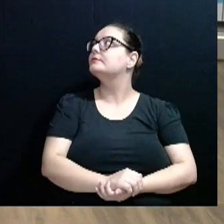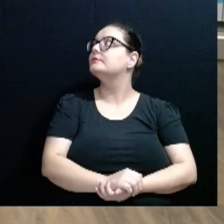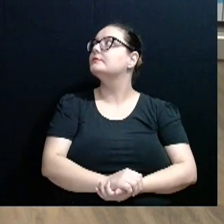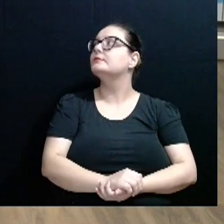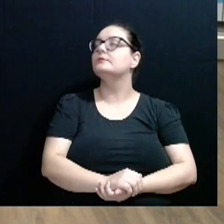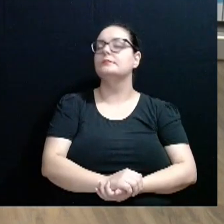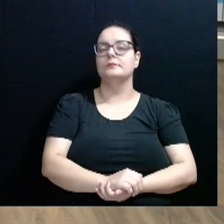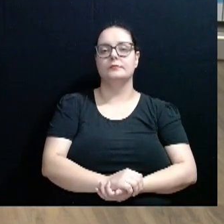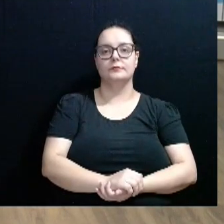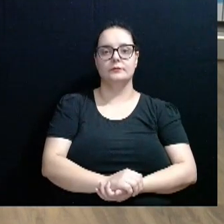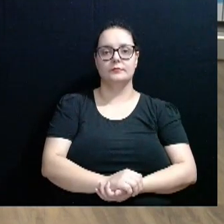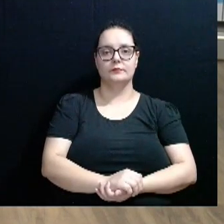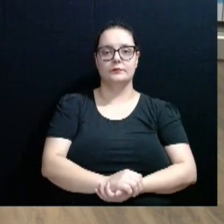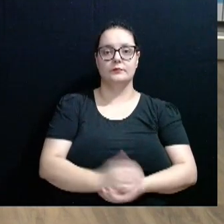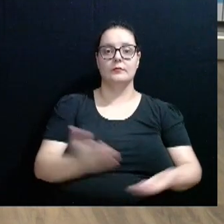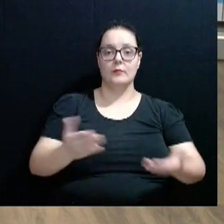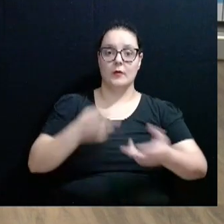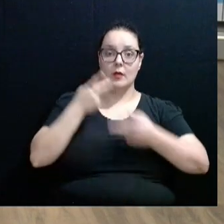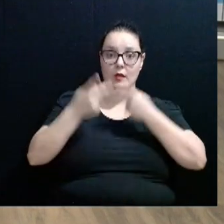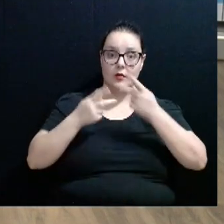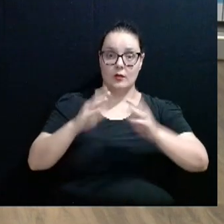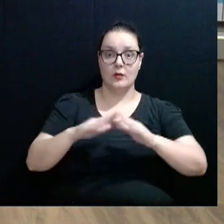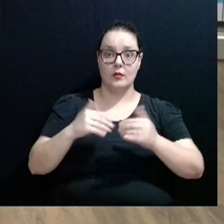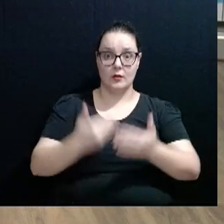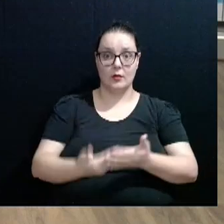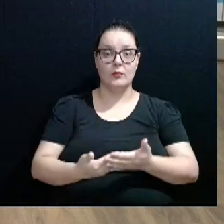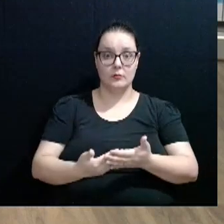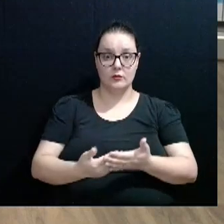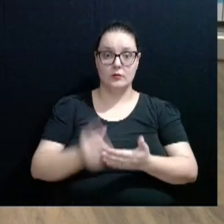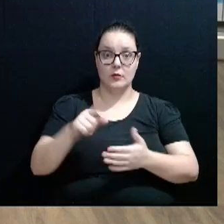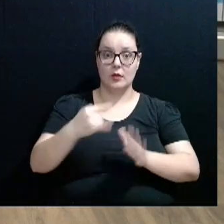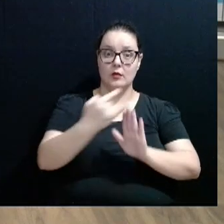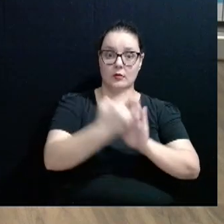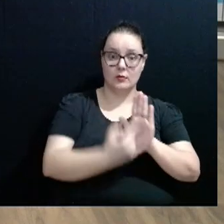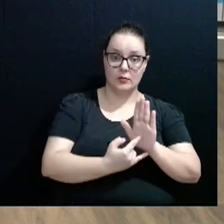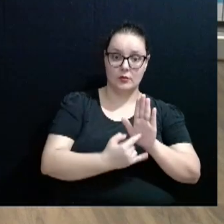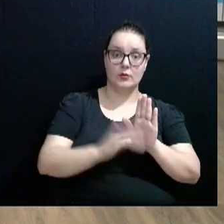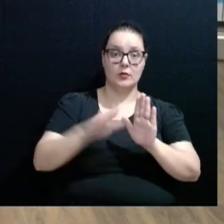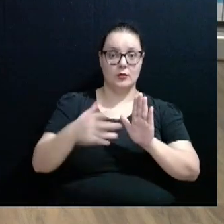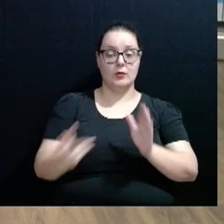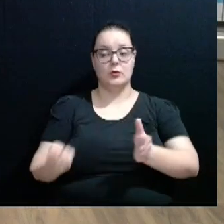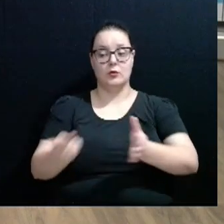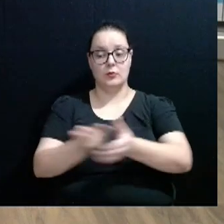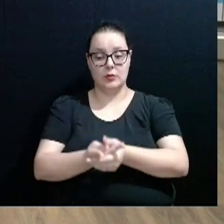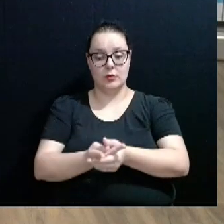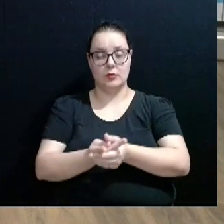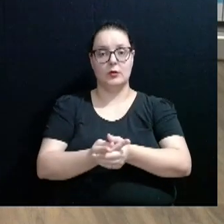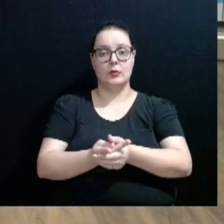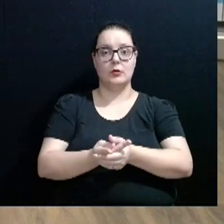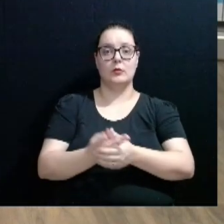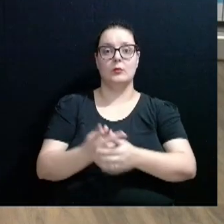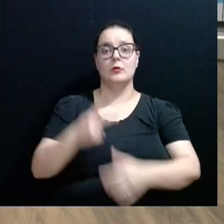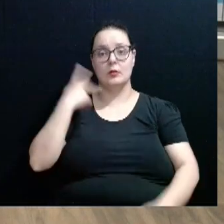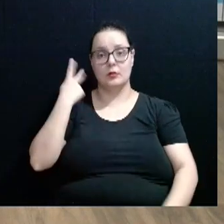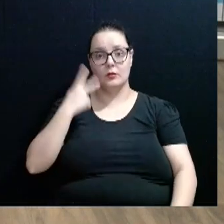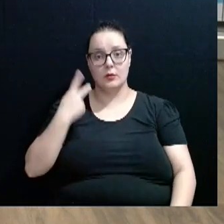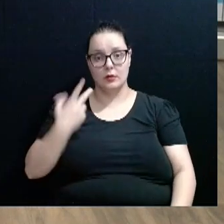Agora a gente vai falar de um requerimento, que é um documento que, quando protocolado pelo parlamentar, ele